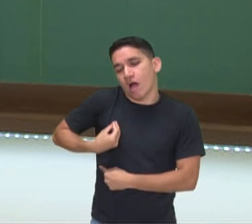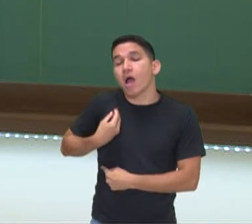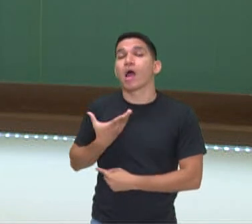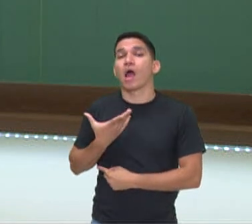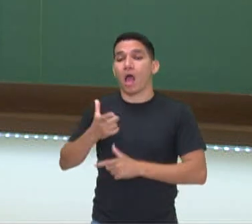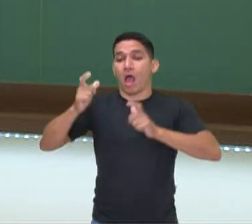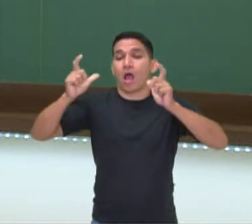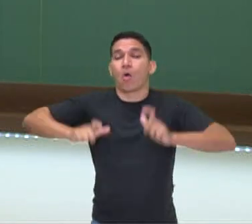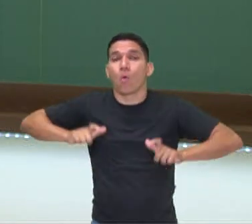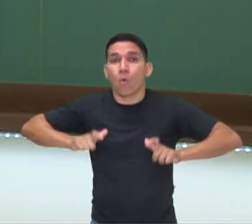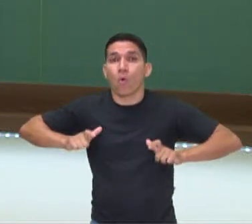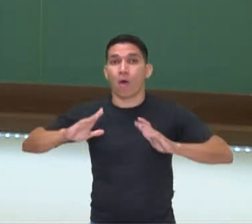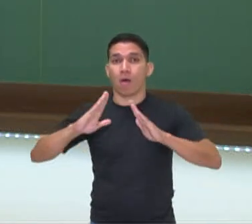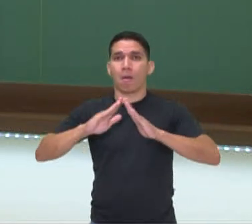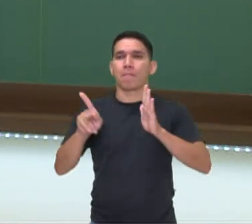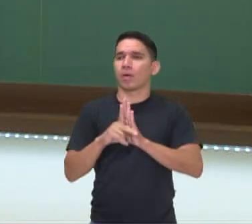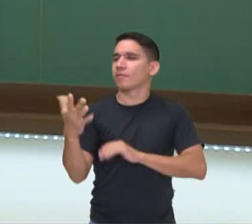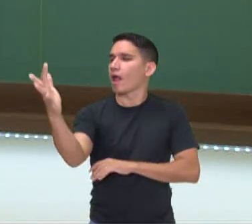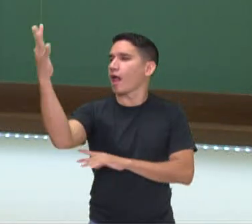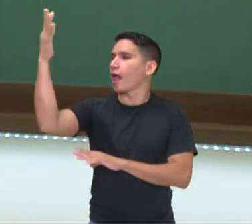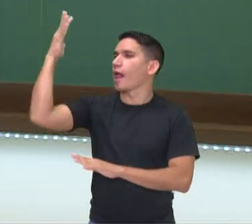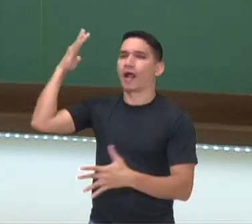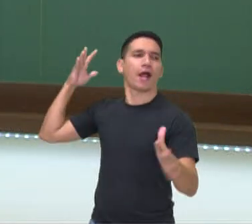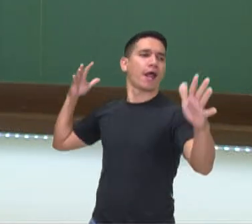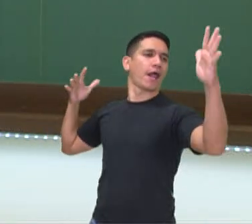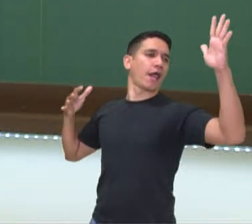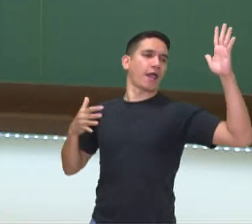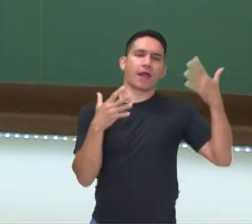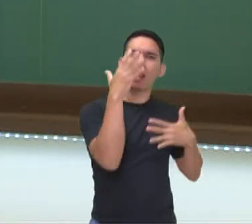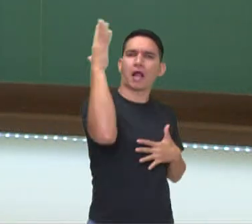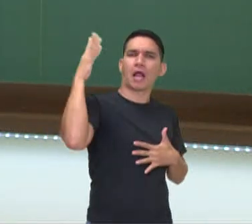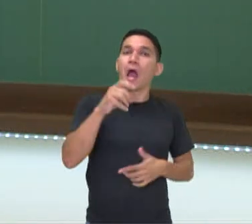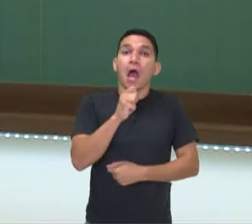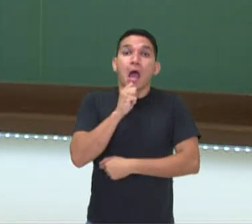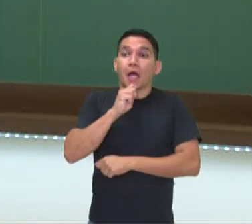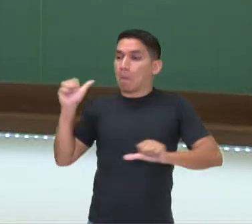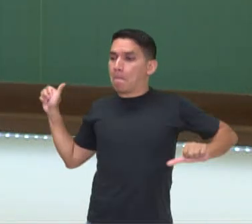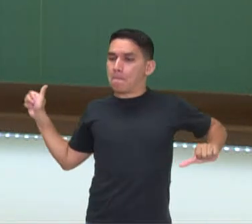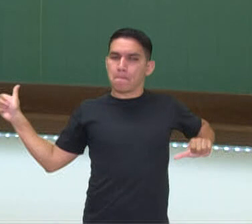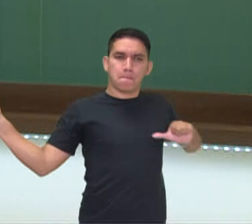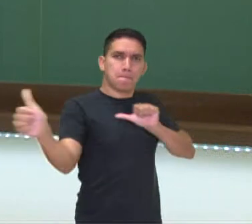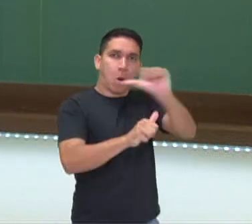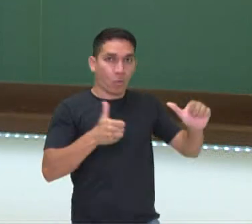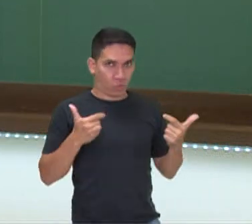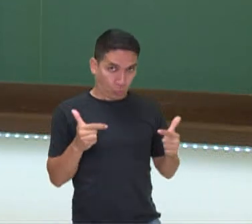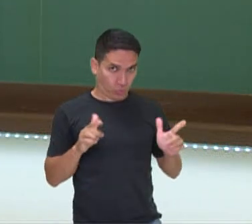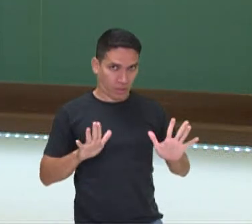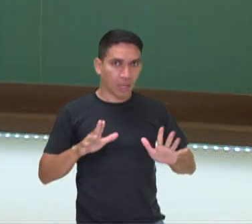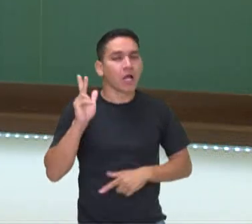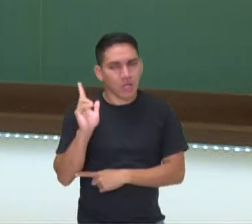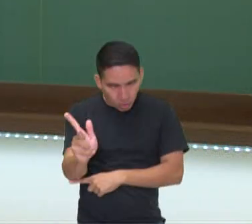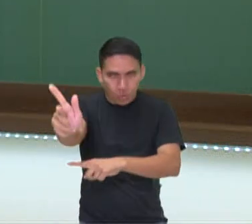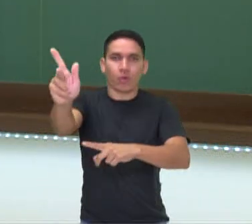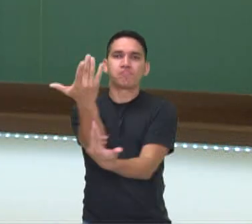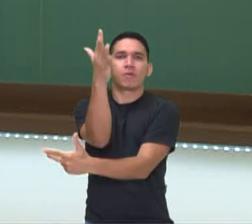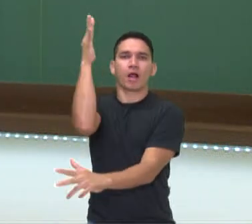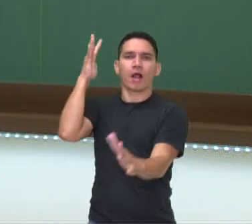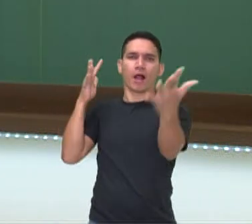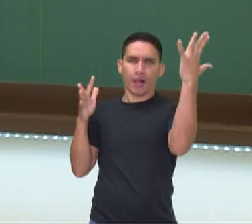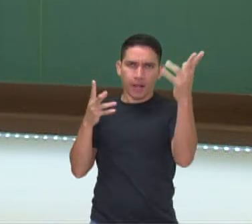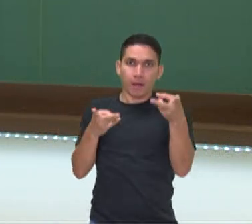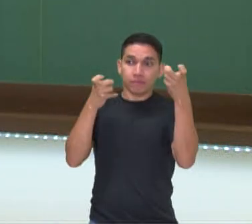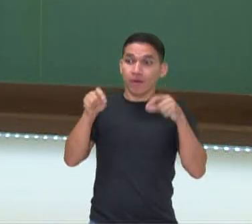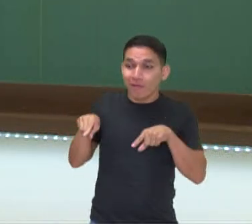está cercado por vegetação natural, por áreas que não foram transformadas pelo ser humano, você estará observando